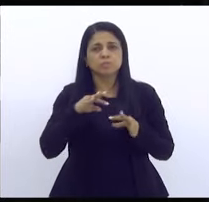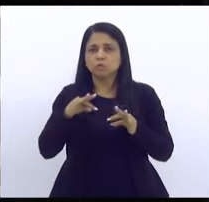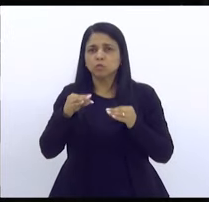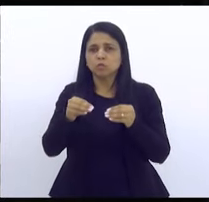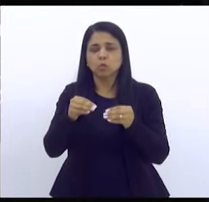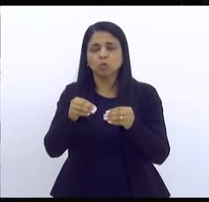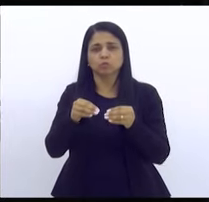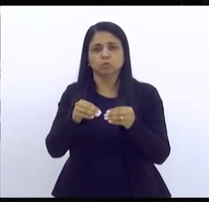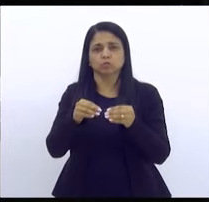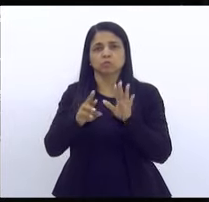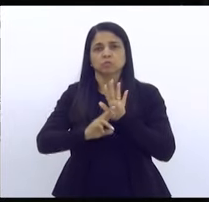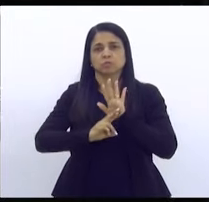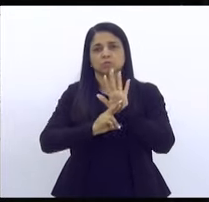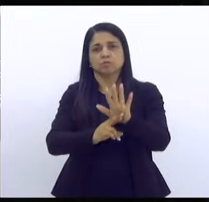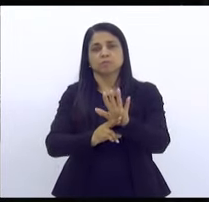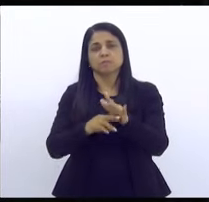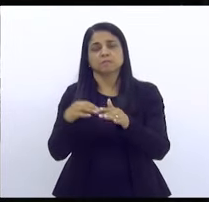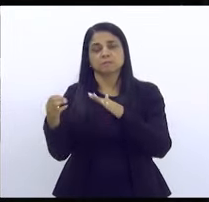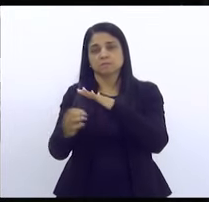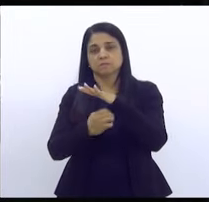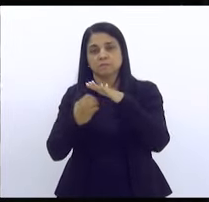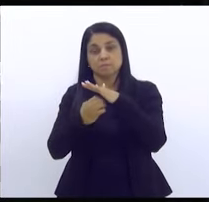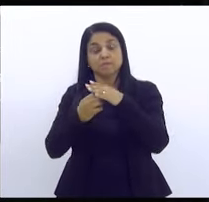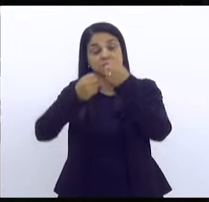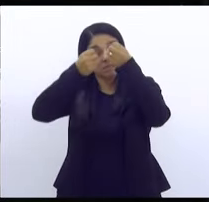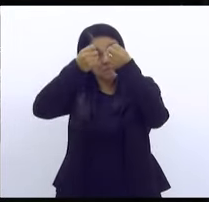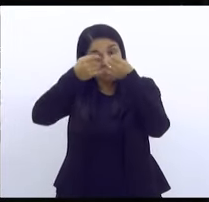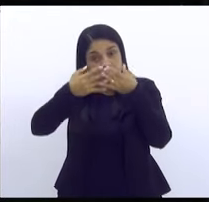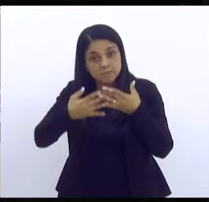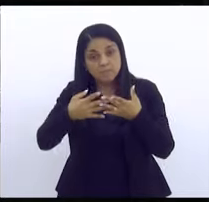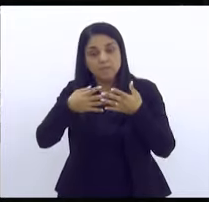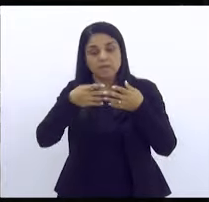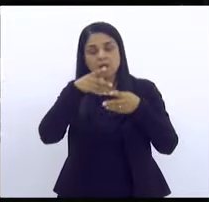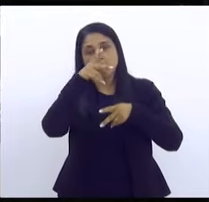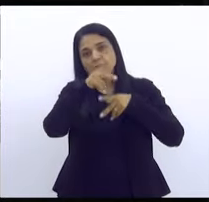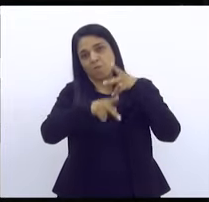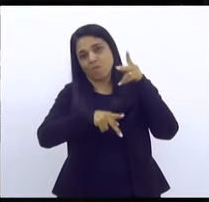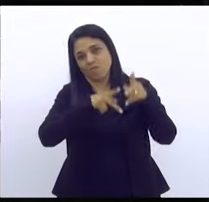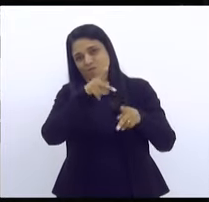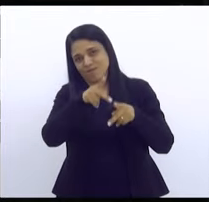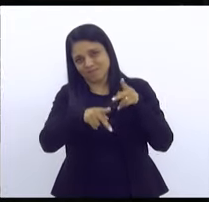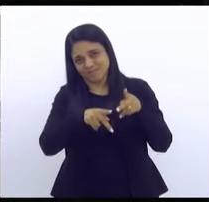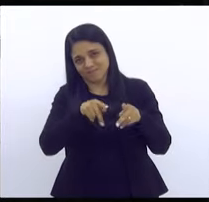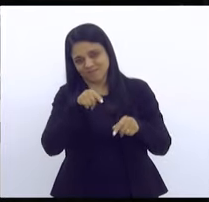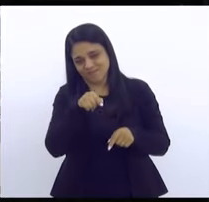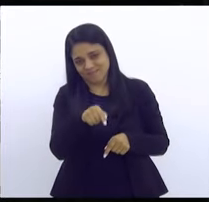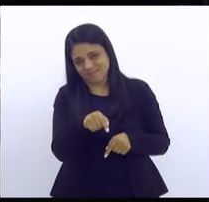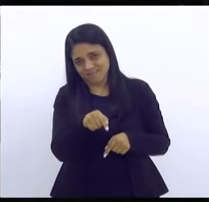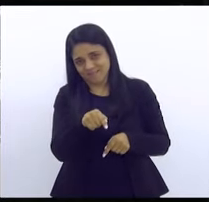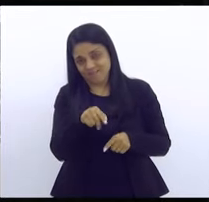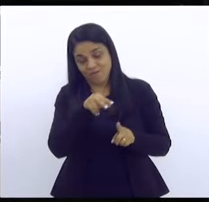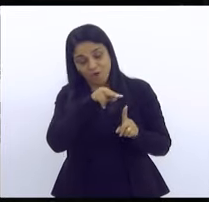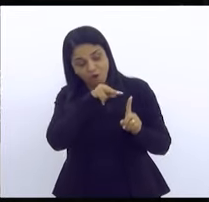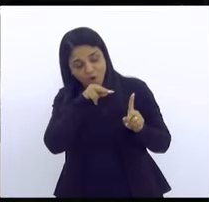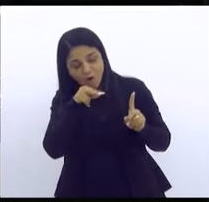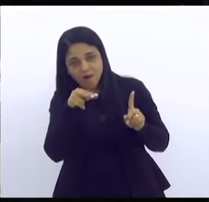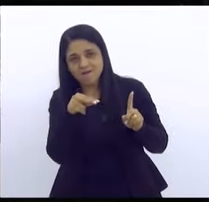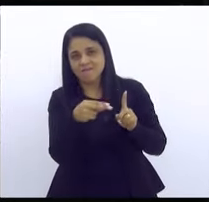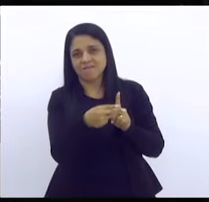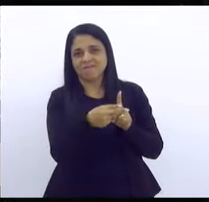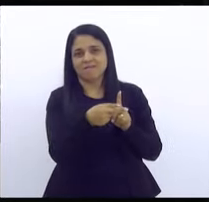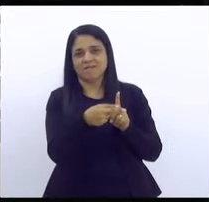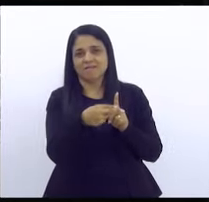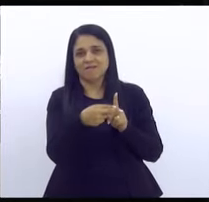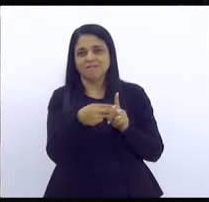os lugares, representantes da empresa, para dar explicação direta à população. Porque a população lá na ponta vai ter um olhar daqueles